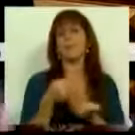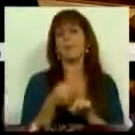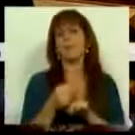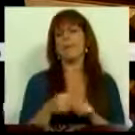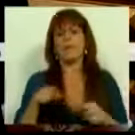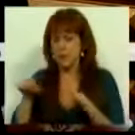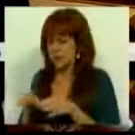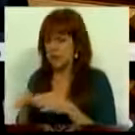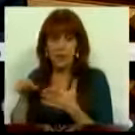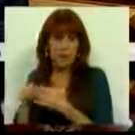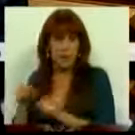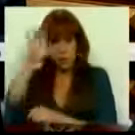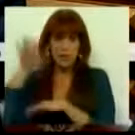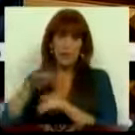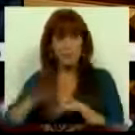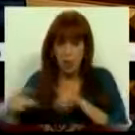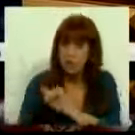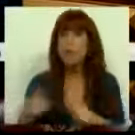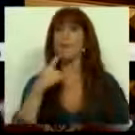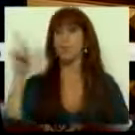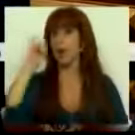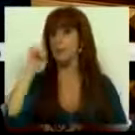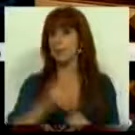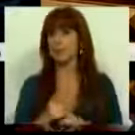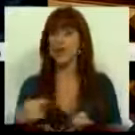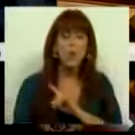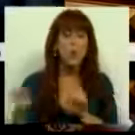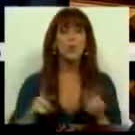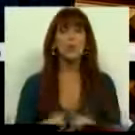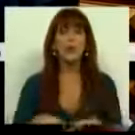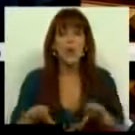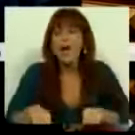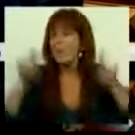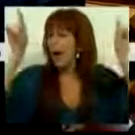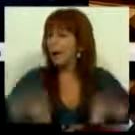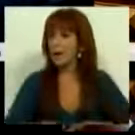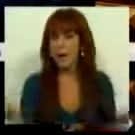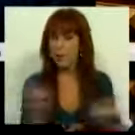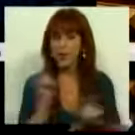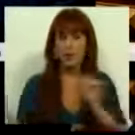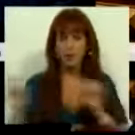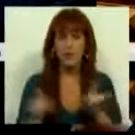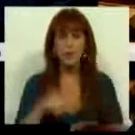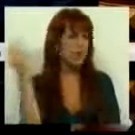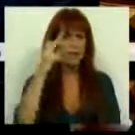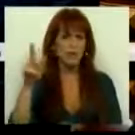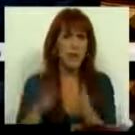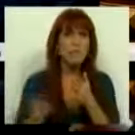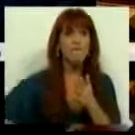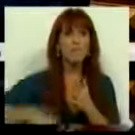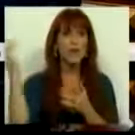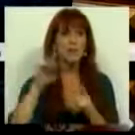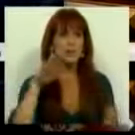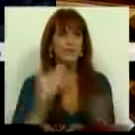ofensiva centralista do Governo. E é por isso que este debate é um debate muito importante, é um debate que não se esgota aqui, porque é um debate que definitivamente e